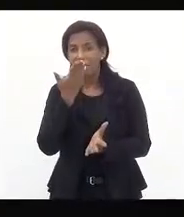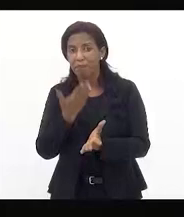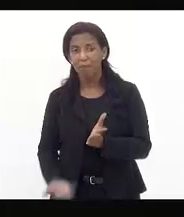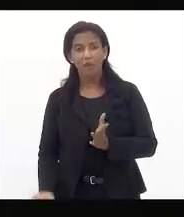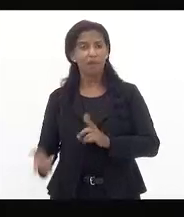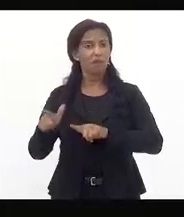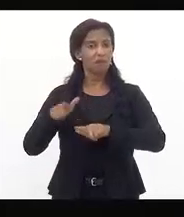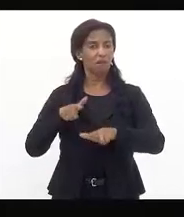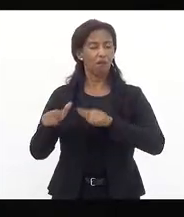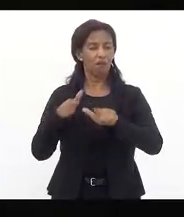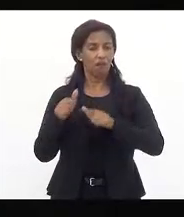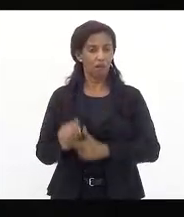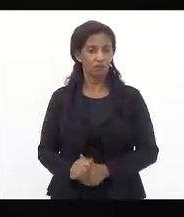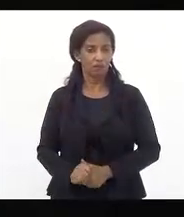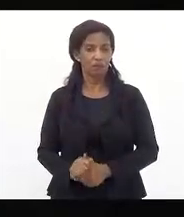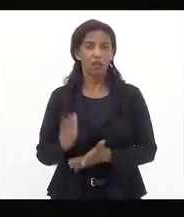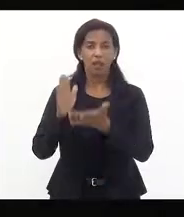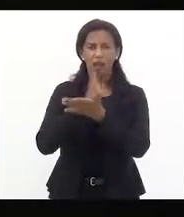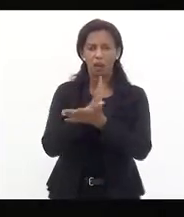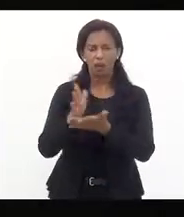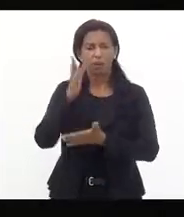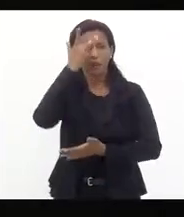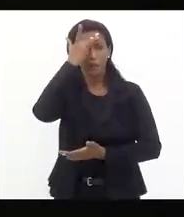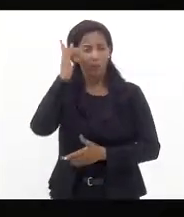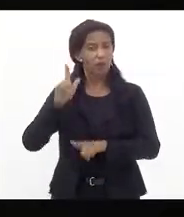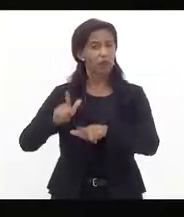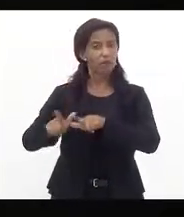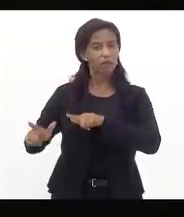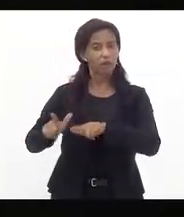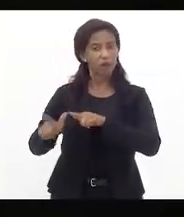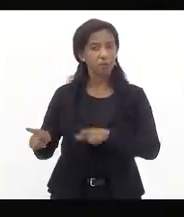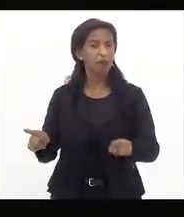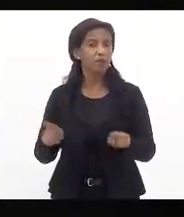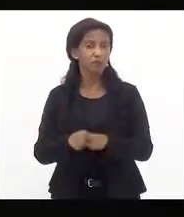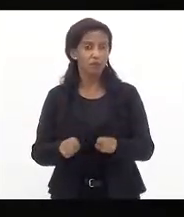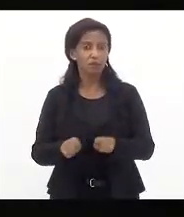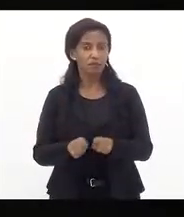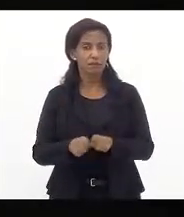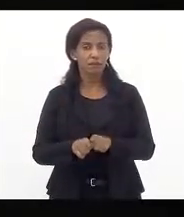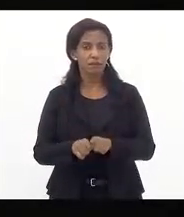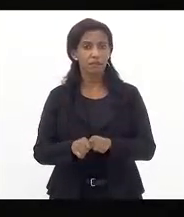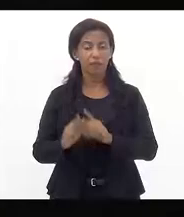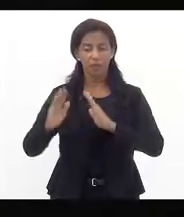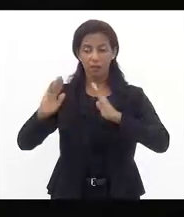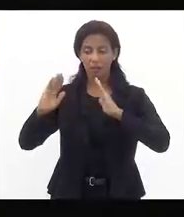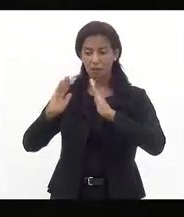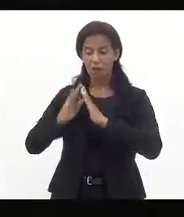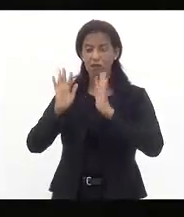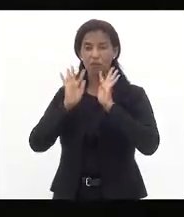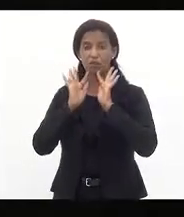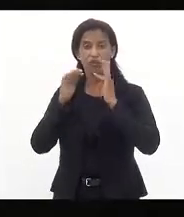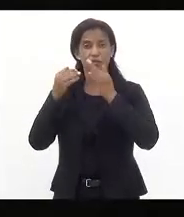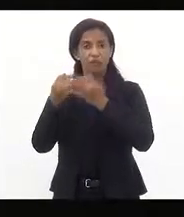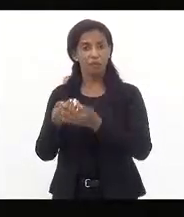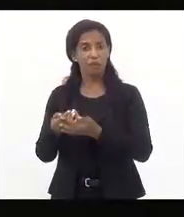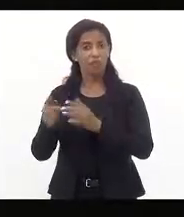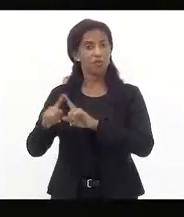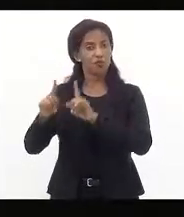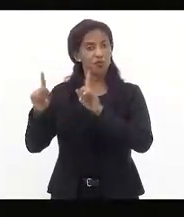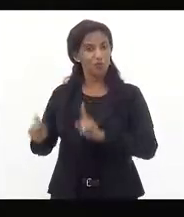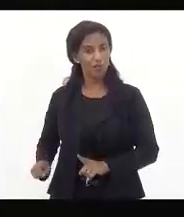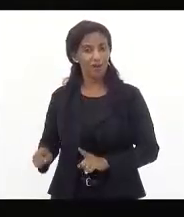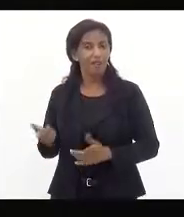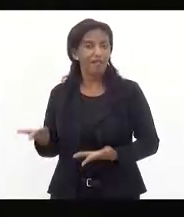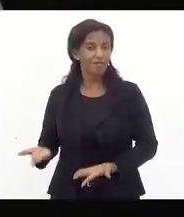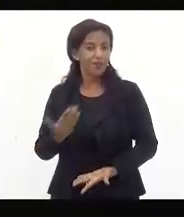seus empregos, grande parte delas trabalhavam, inclusive, em casas de famílias de servidores e